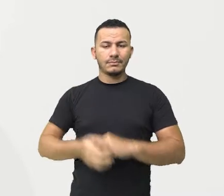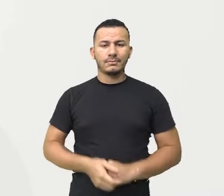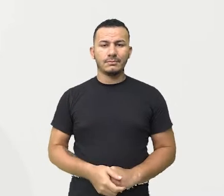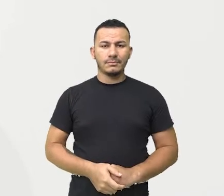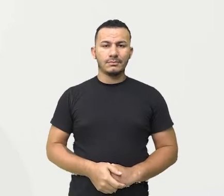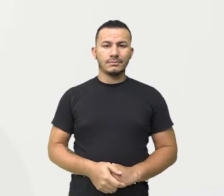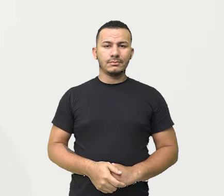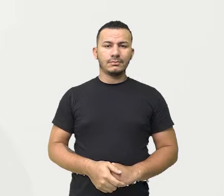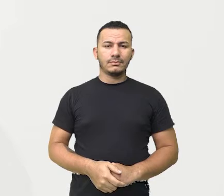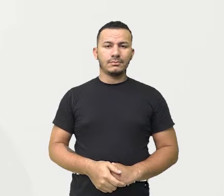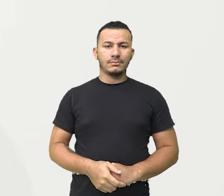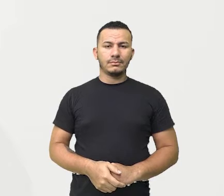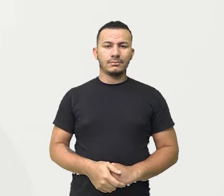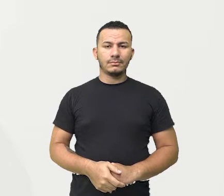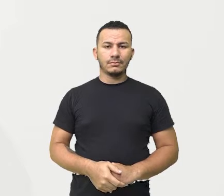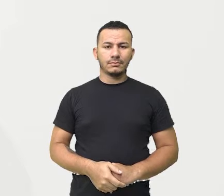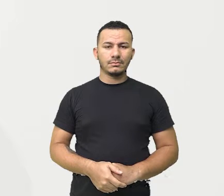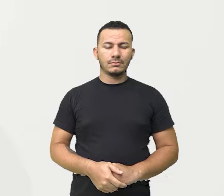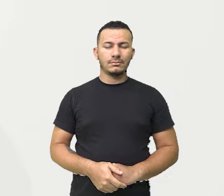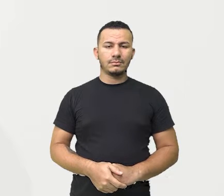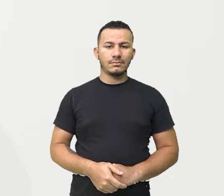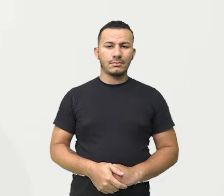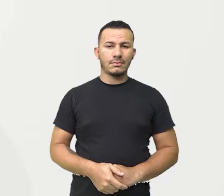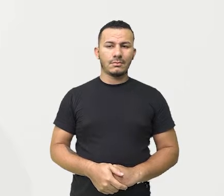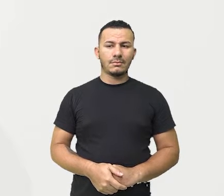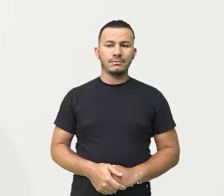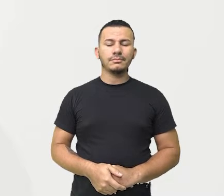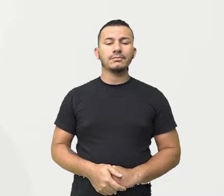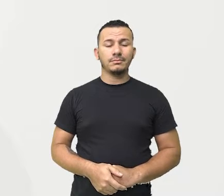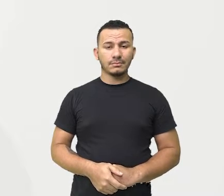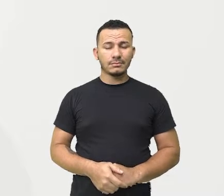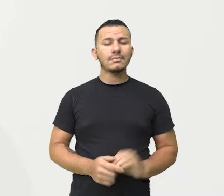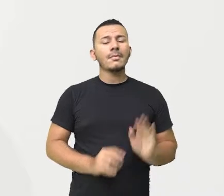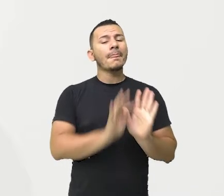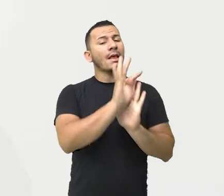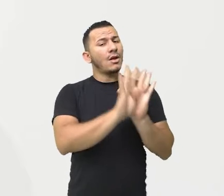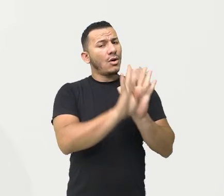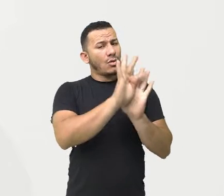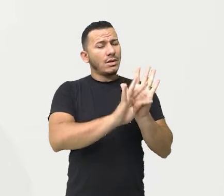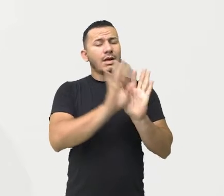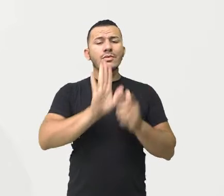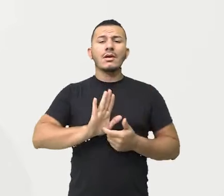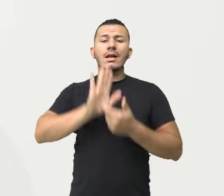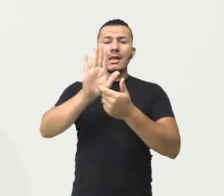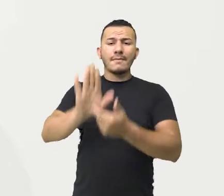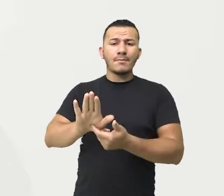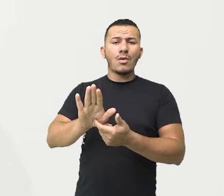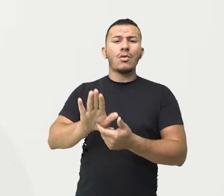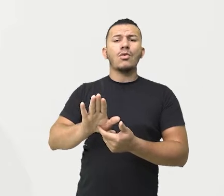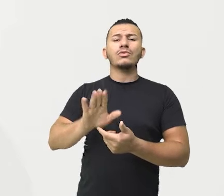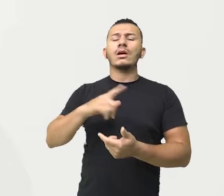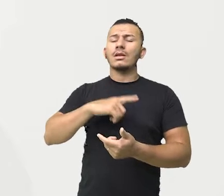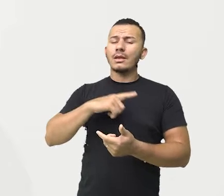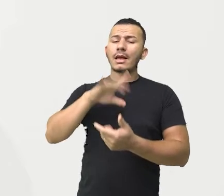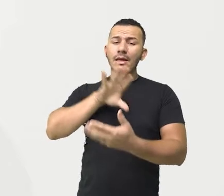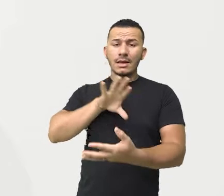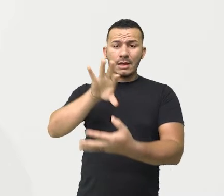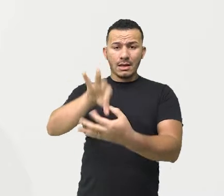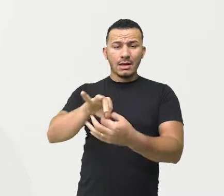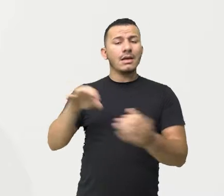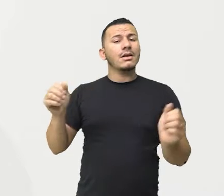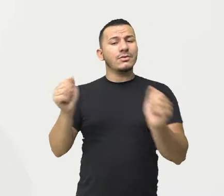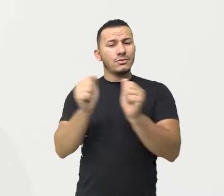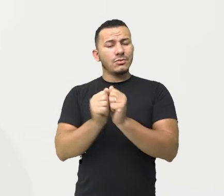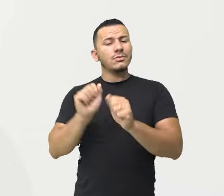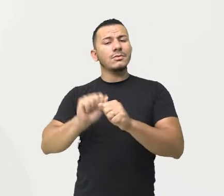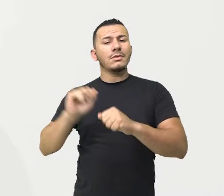descritivo. Então, podemos ver que o texto descritivo ele é muito rico em adjetivos, porque são